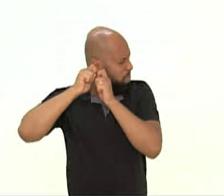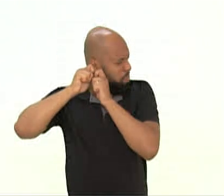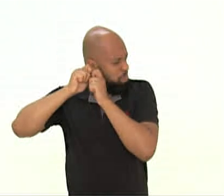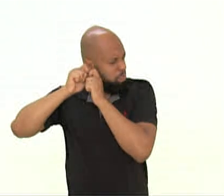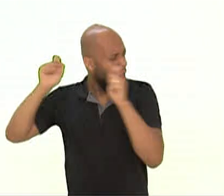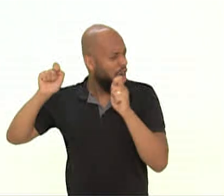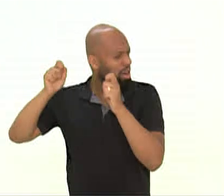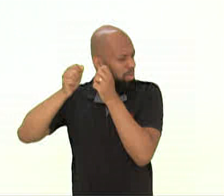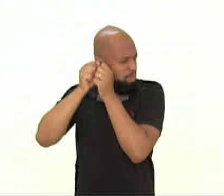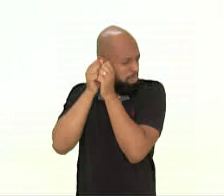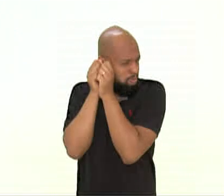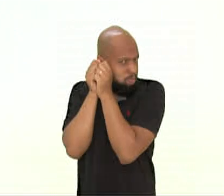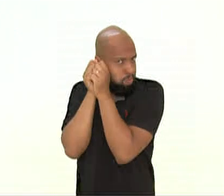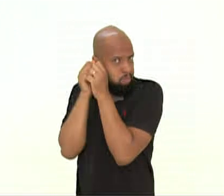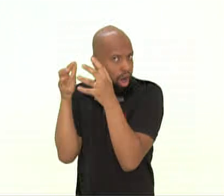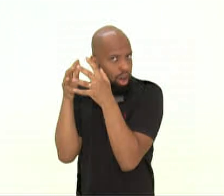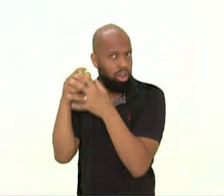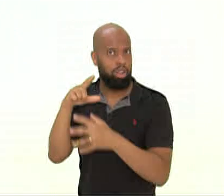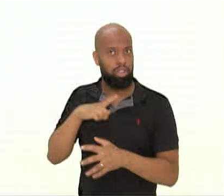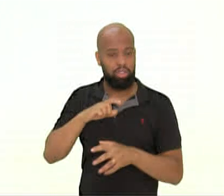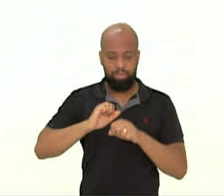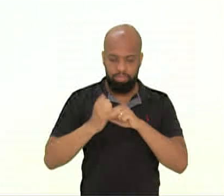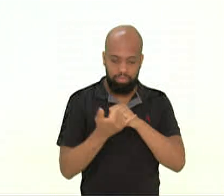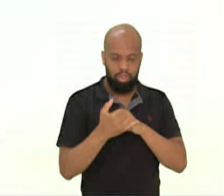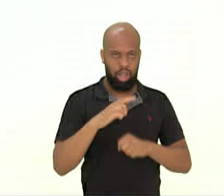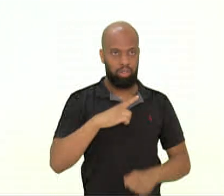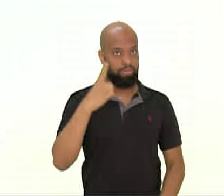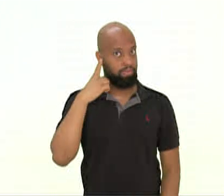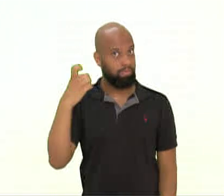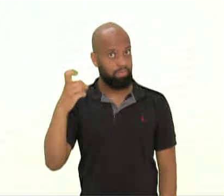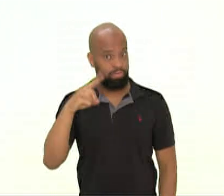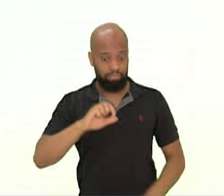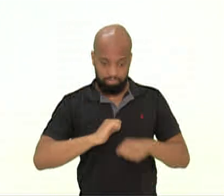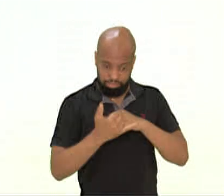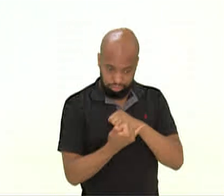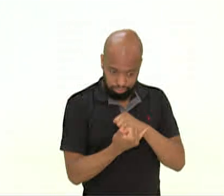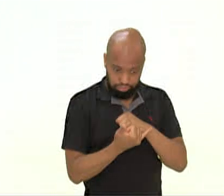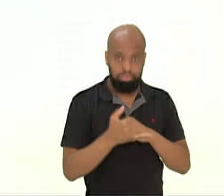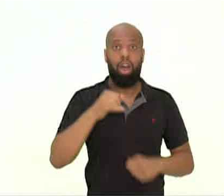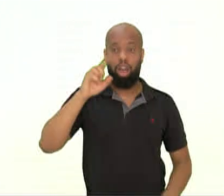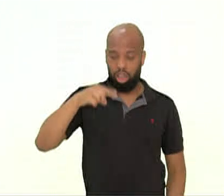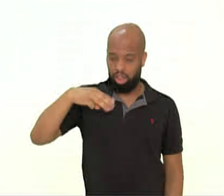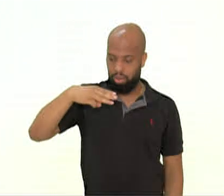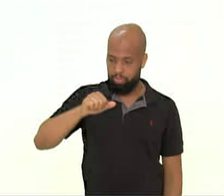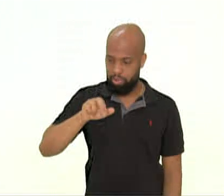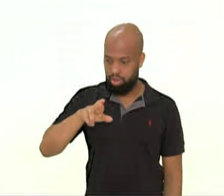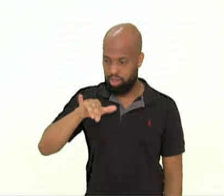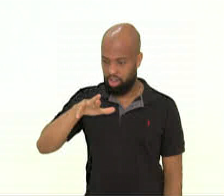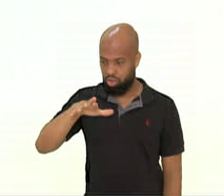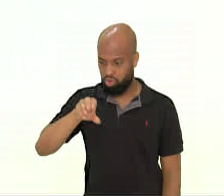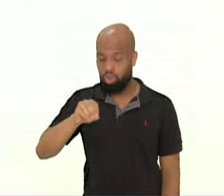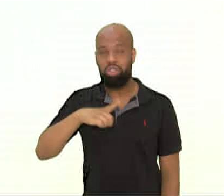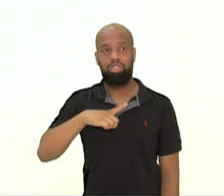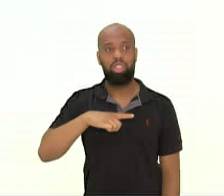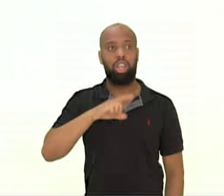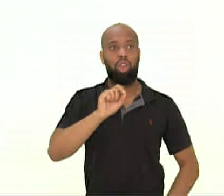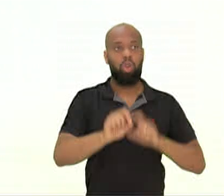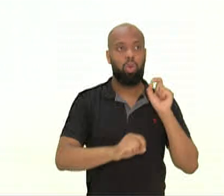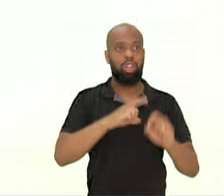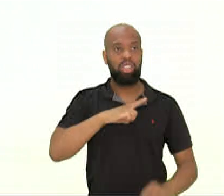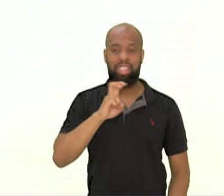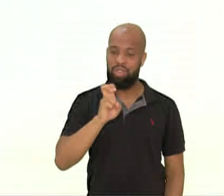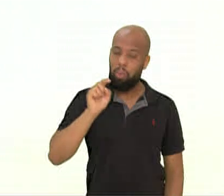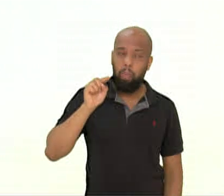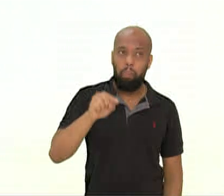O som pôde ser ouvido nas ilhas Maurício a 5.000 quilômetros de distância, aonde acharam que estavam sob ataque de um